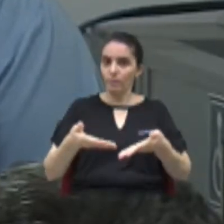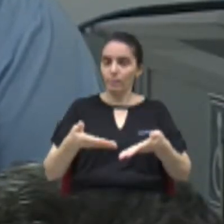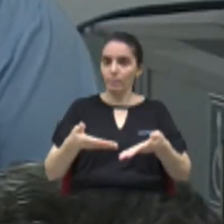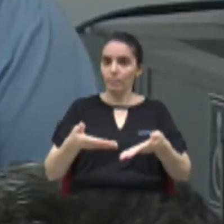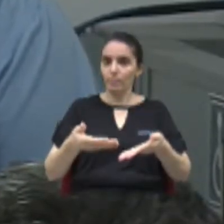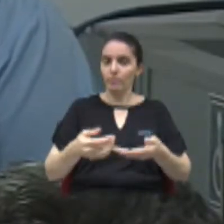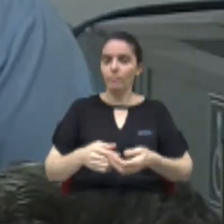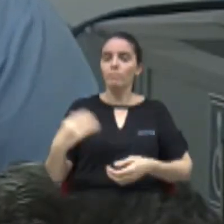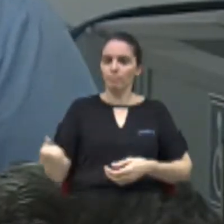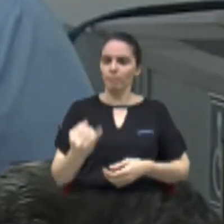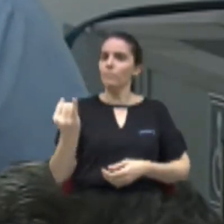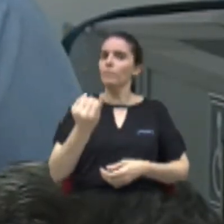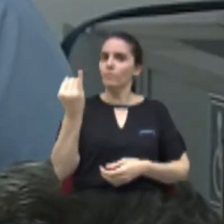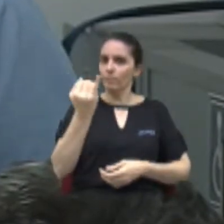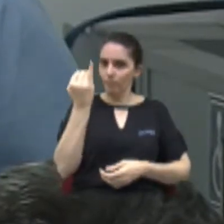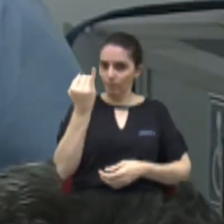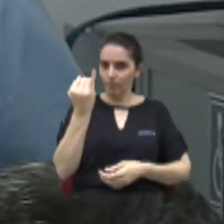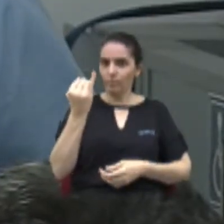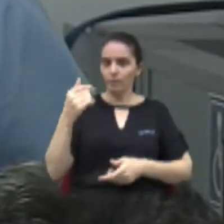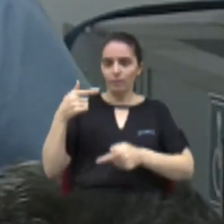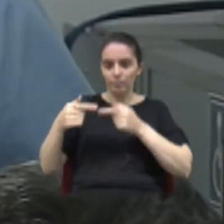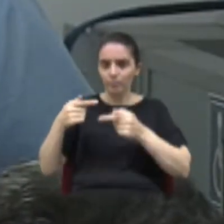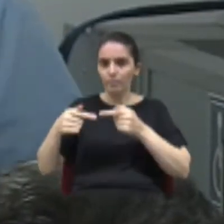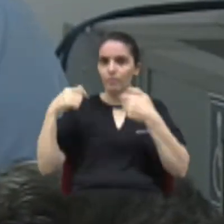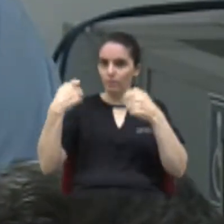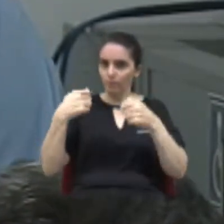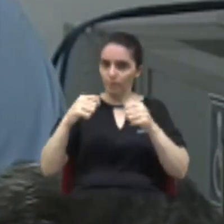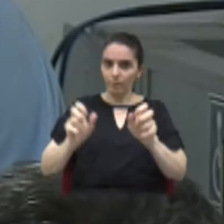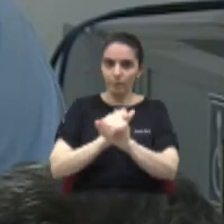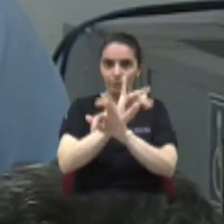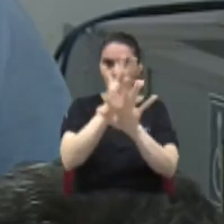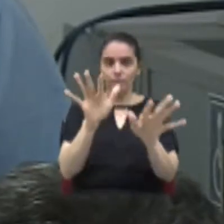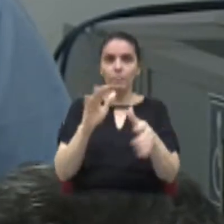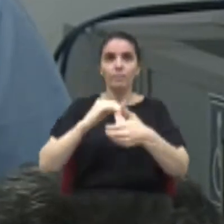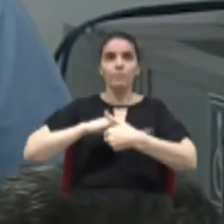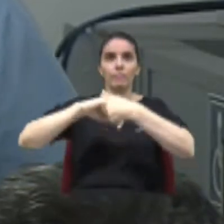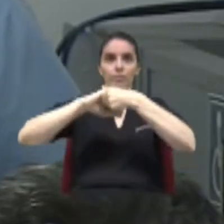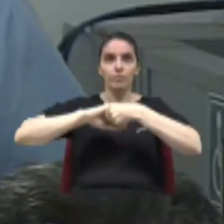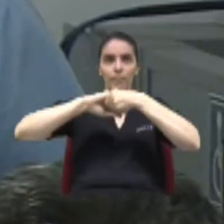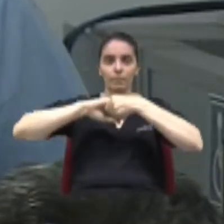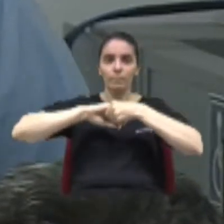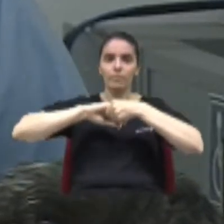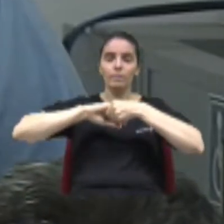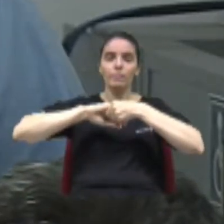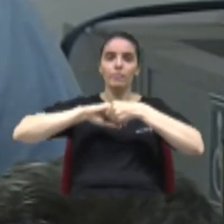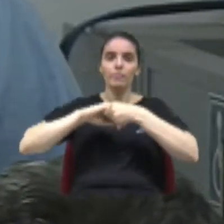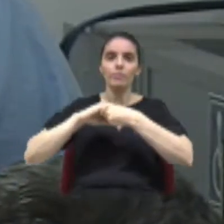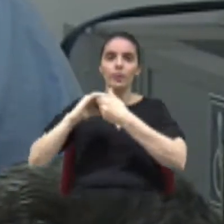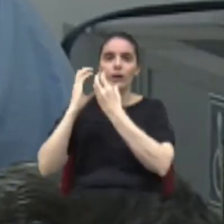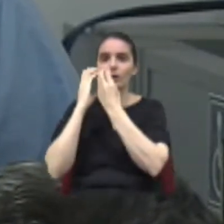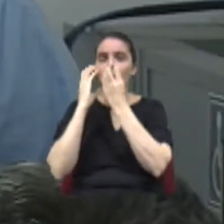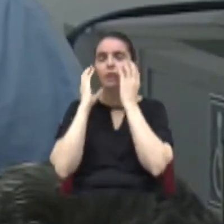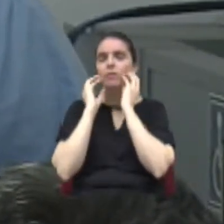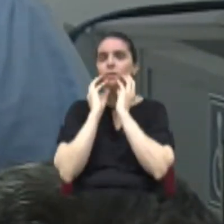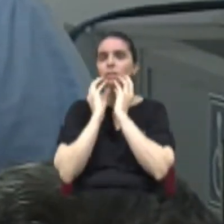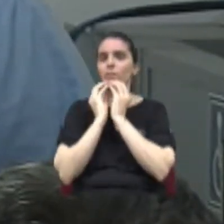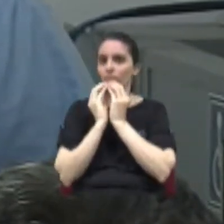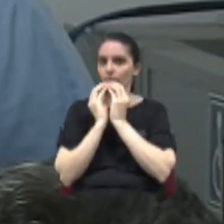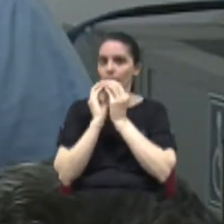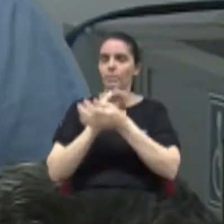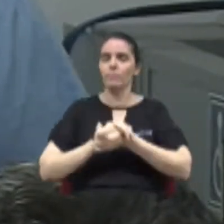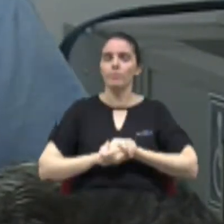Mas nós estamos aqui para isso. Esse é o nosso papel como legislador, criarmos essas